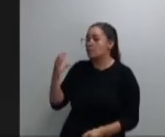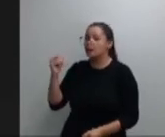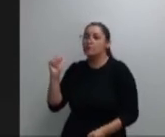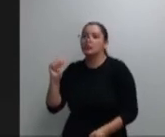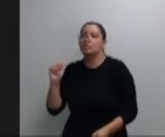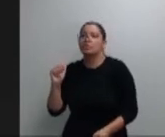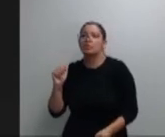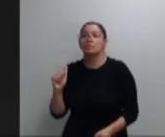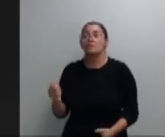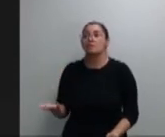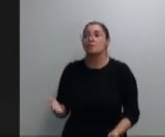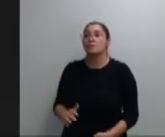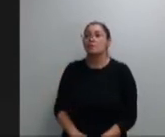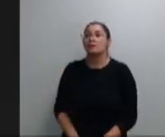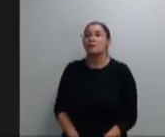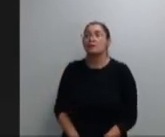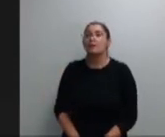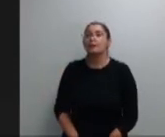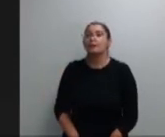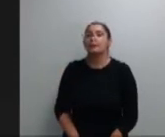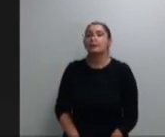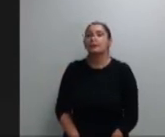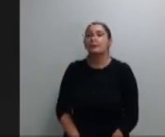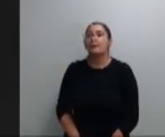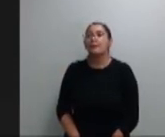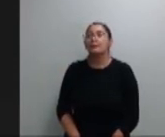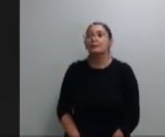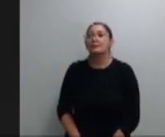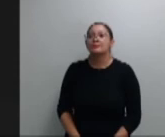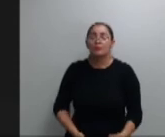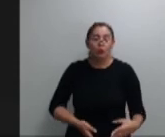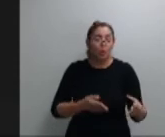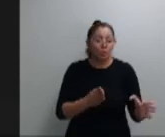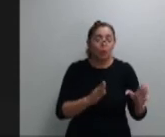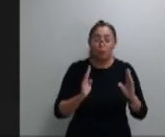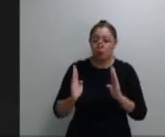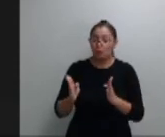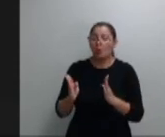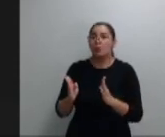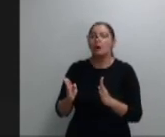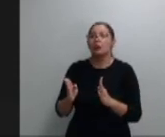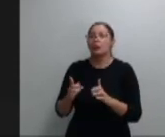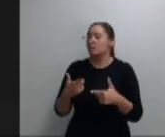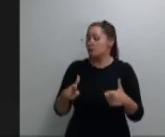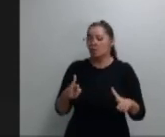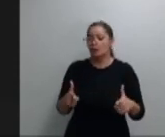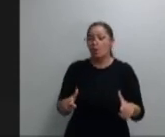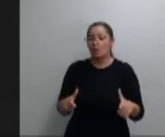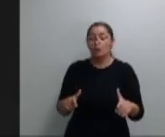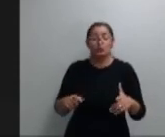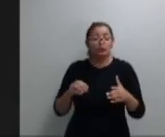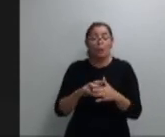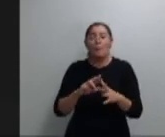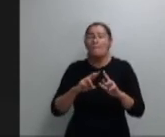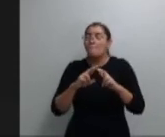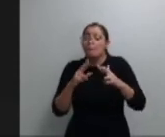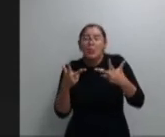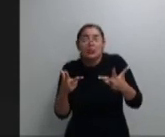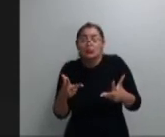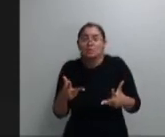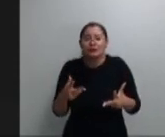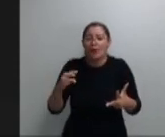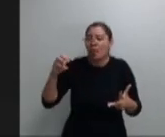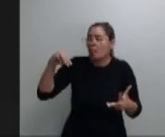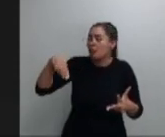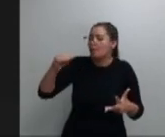temos a impressão de que a Osran concorre com a Philips e não concorre são só marcas são só apenas marcas